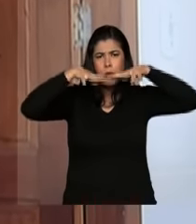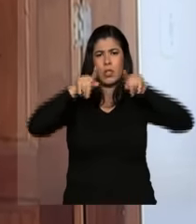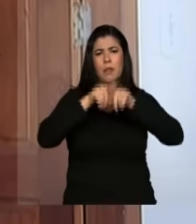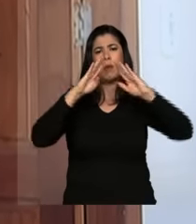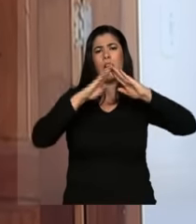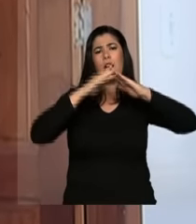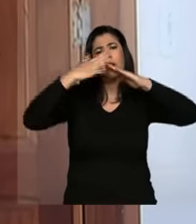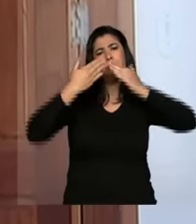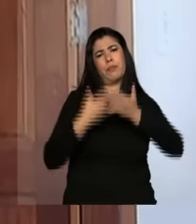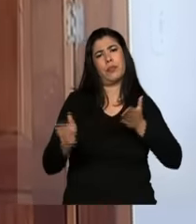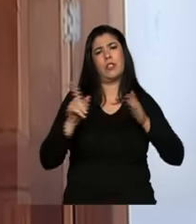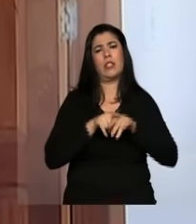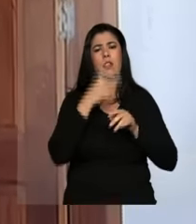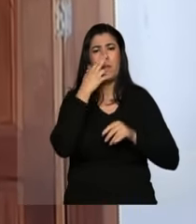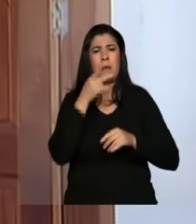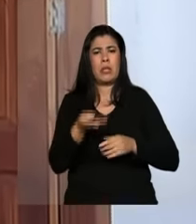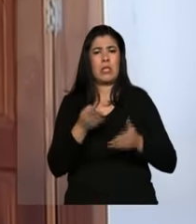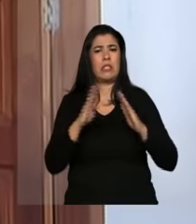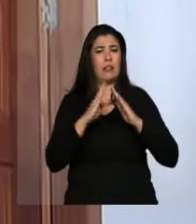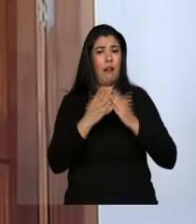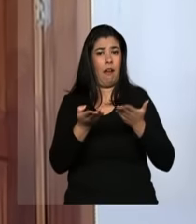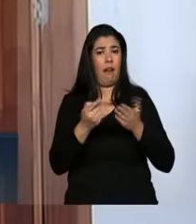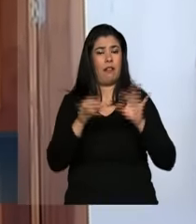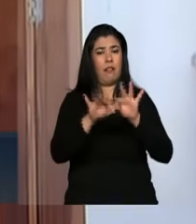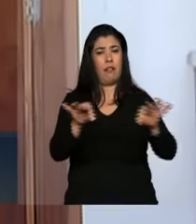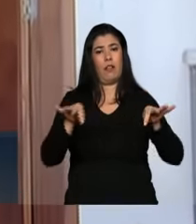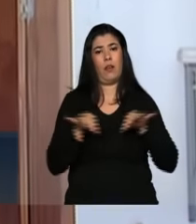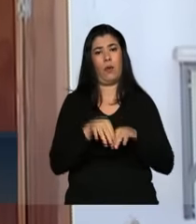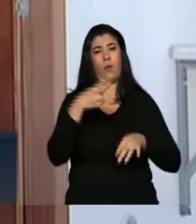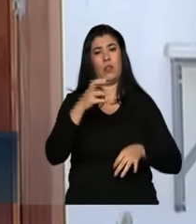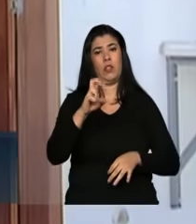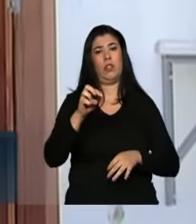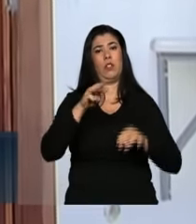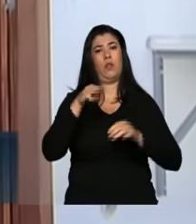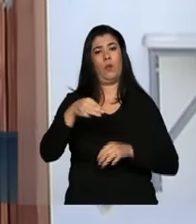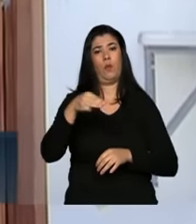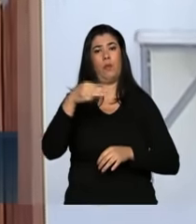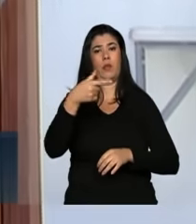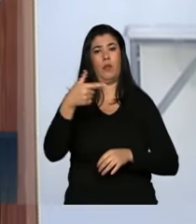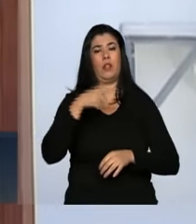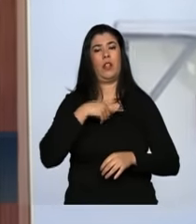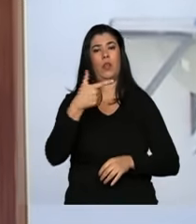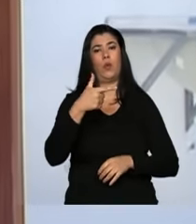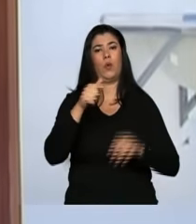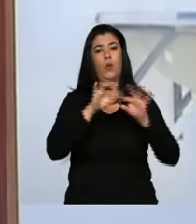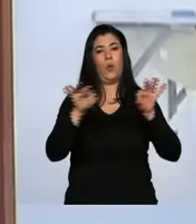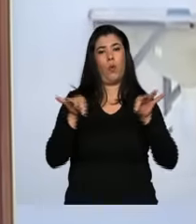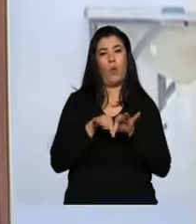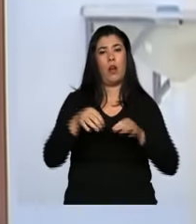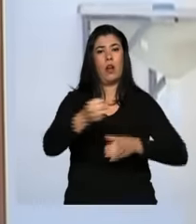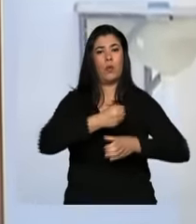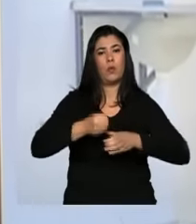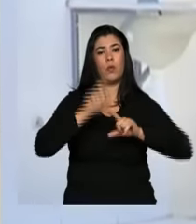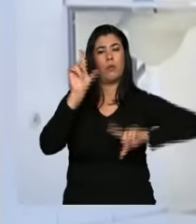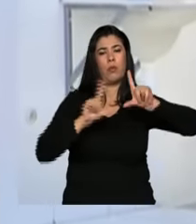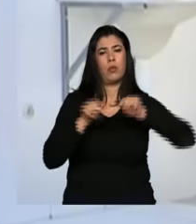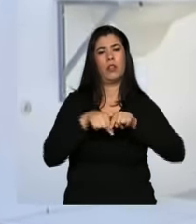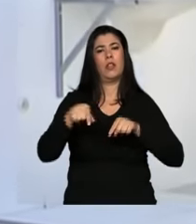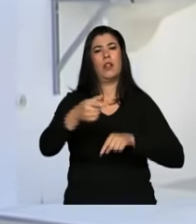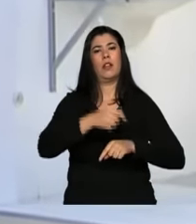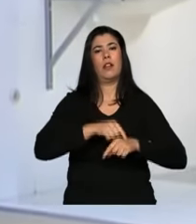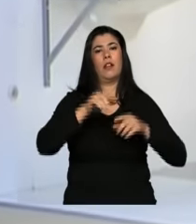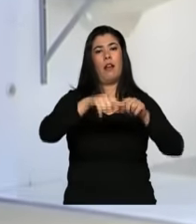casas parecidas com essa, tem até 45 metros quadrados, 2 quartos, sala, cozinha, banheiro, área de